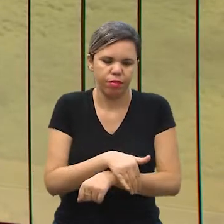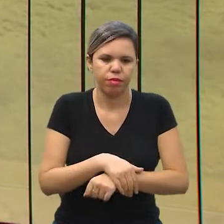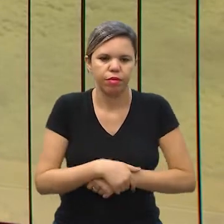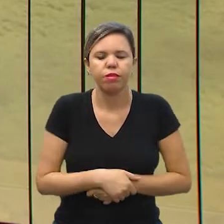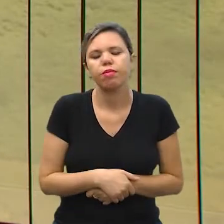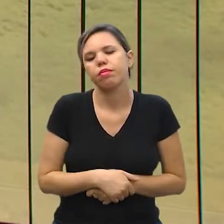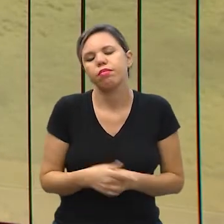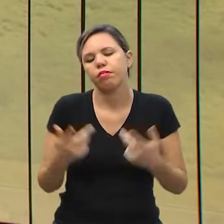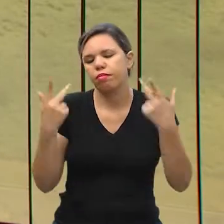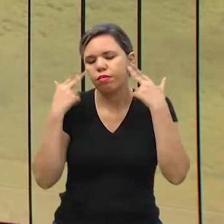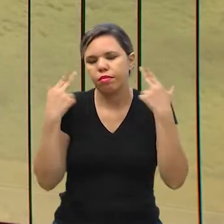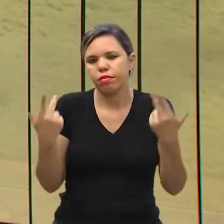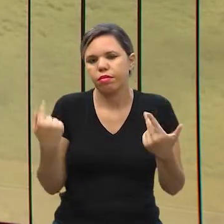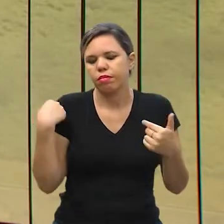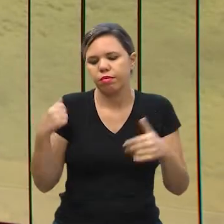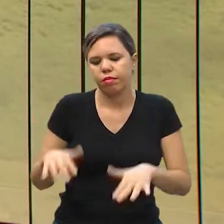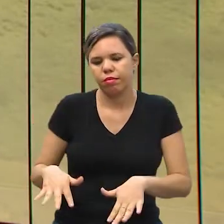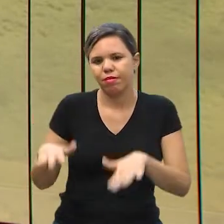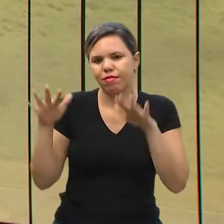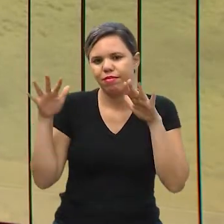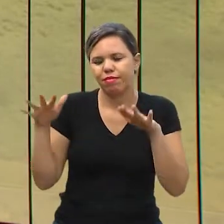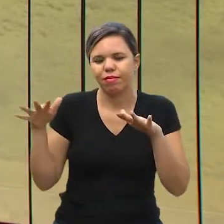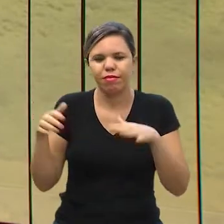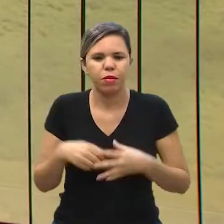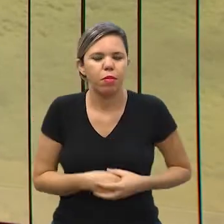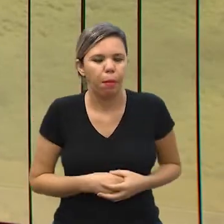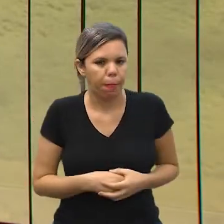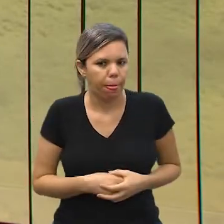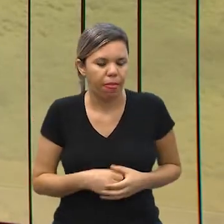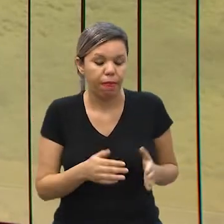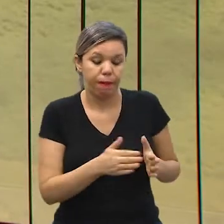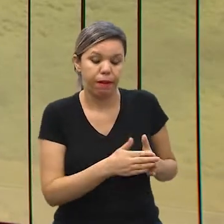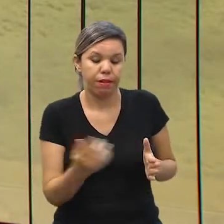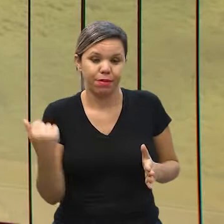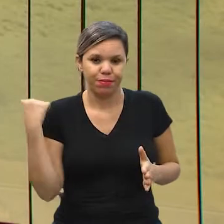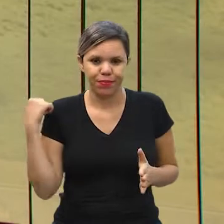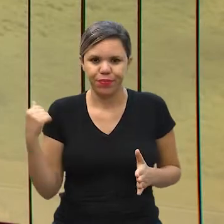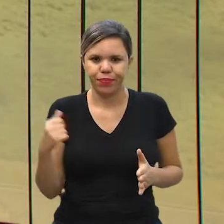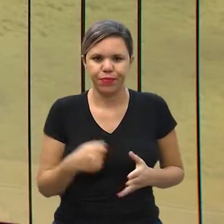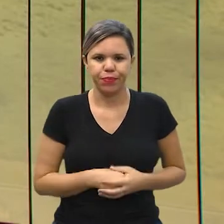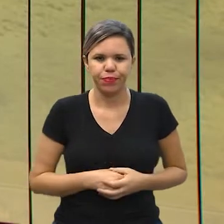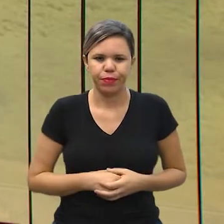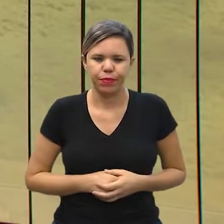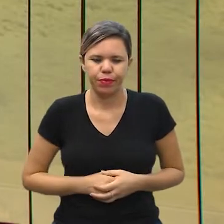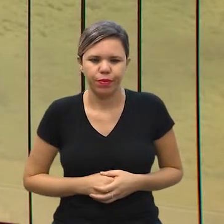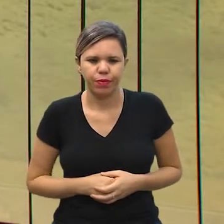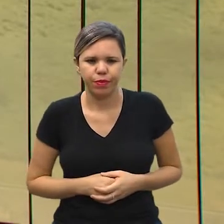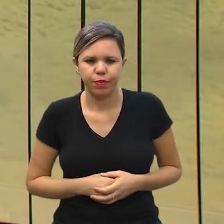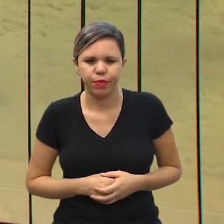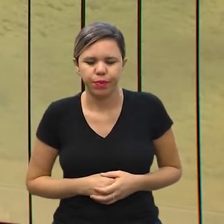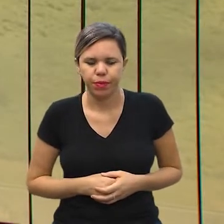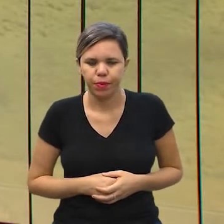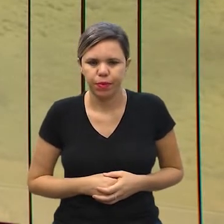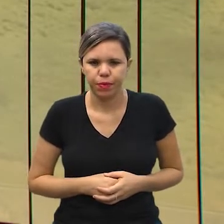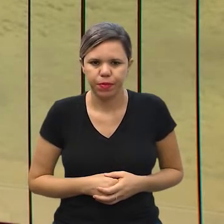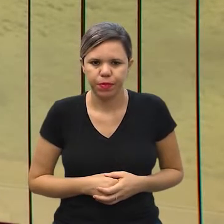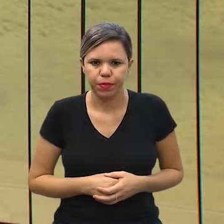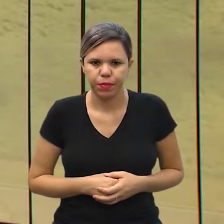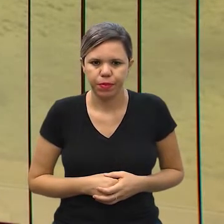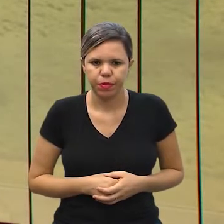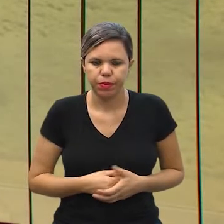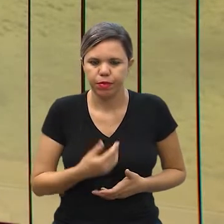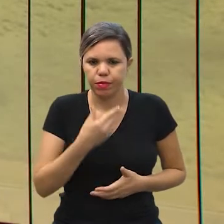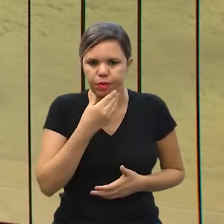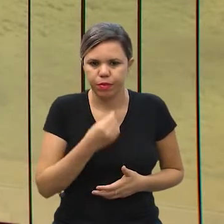rua né comuns assim lá na infância né dá aquele período no período que que a